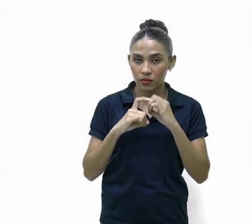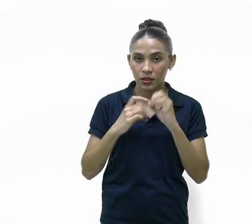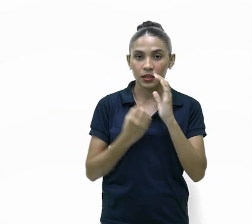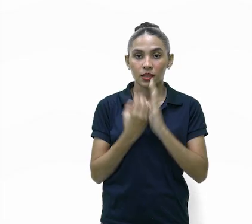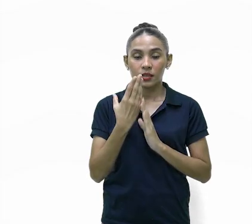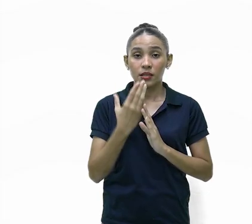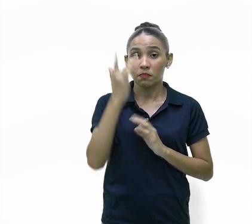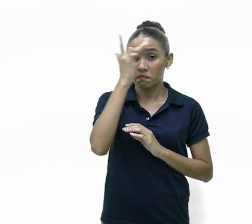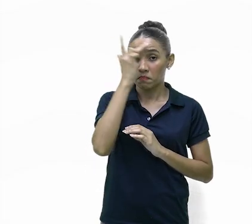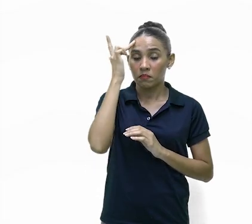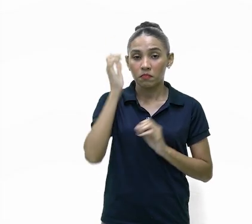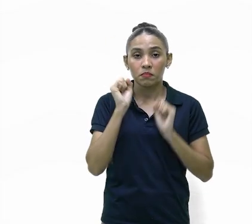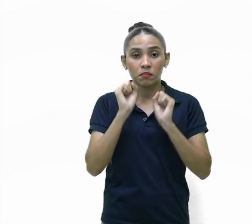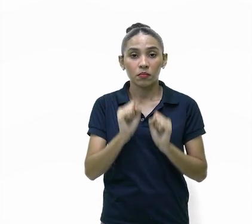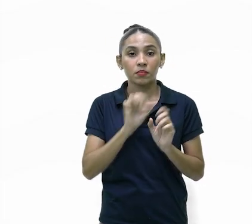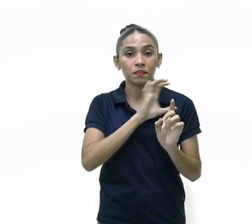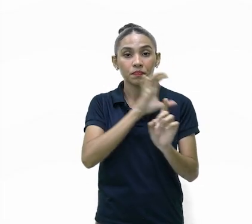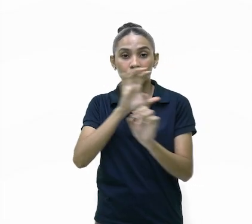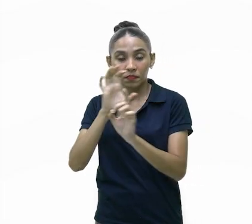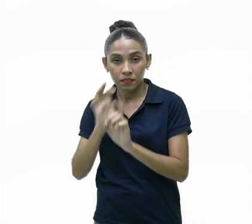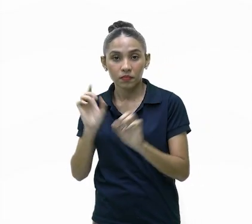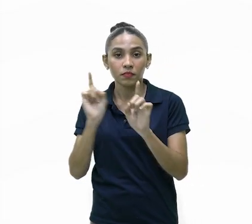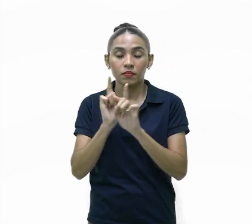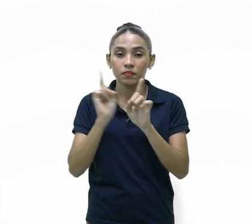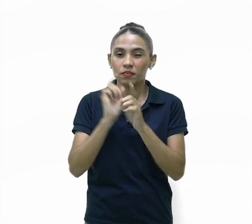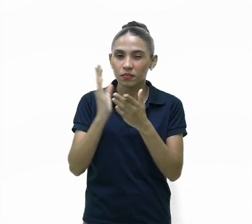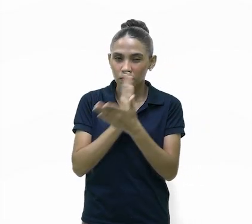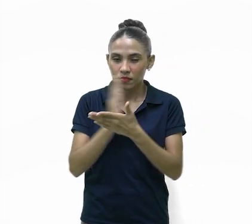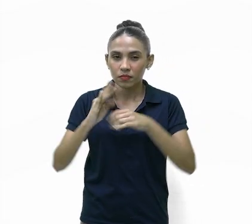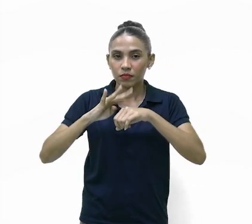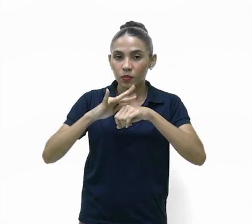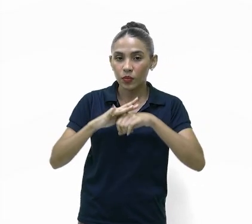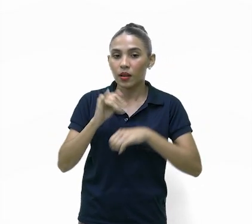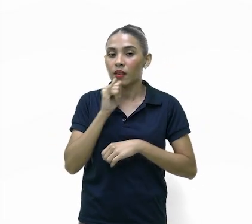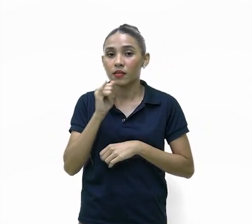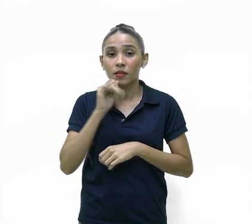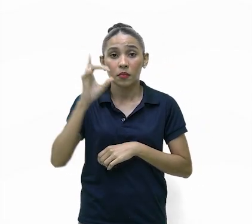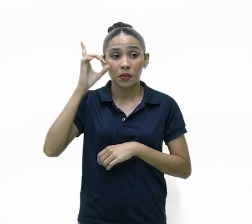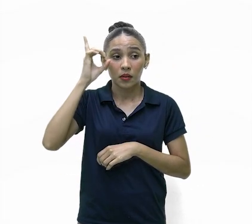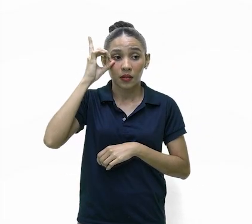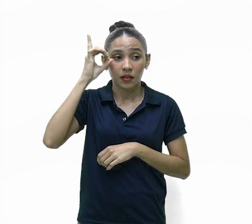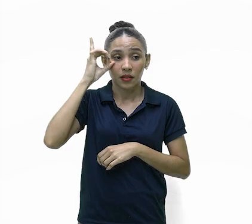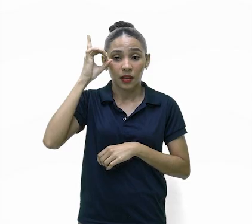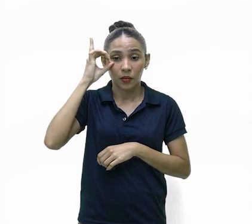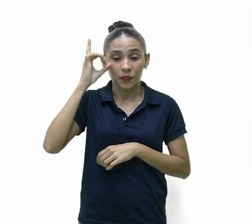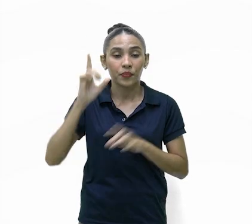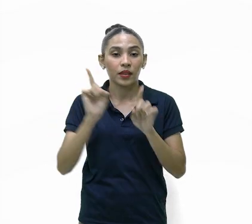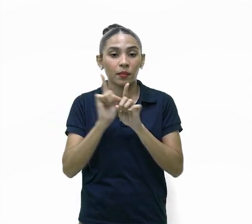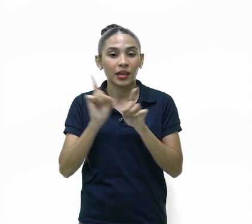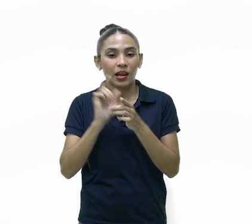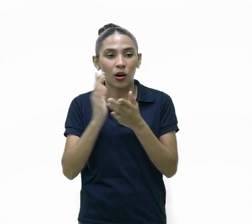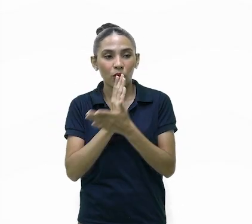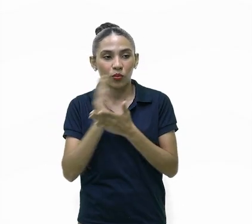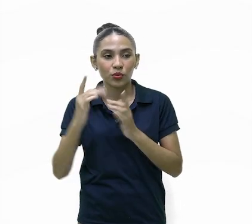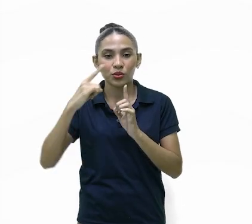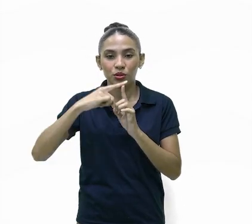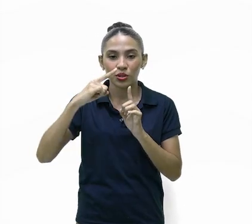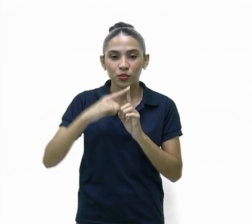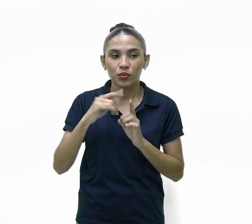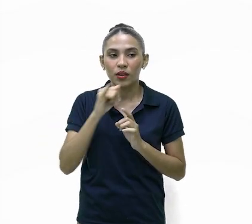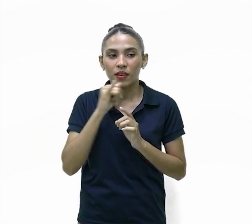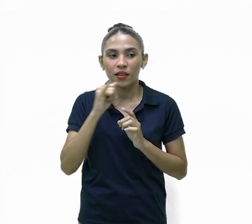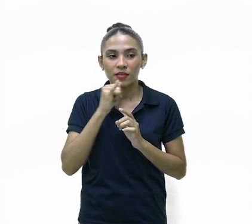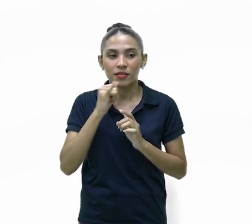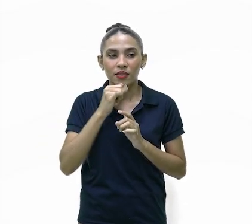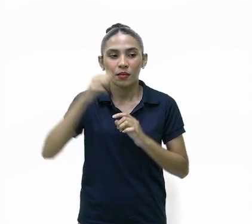do indivíduo, pode influenciar o risco de certas doenças, como a síndrome de Down, por exemplo, e algumas formas do espectro